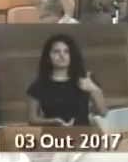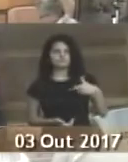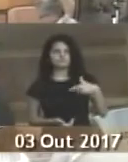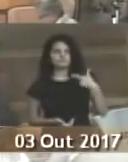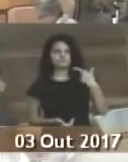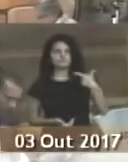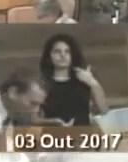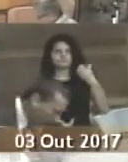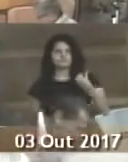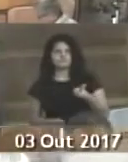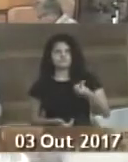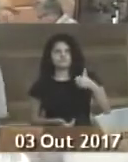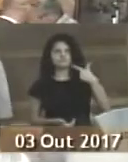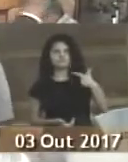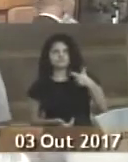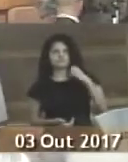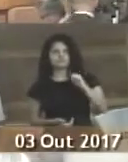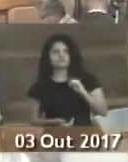do corrente ano.